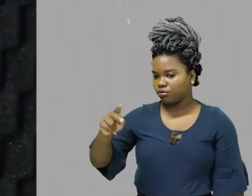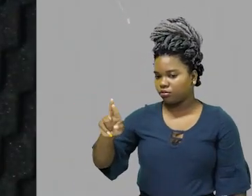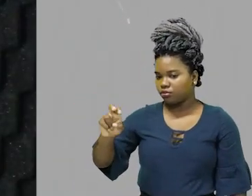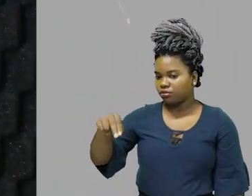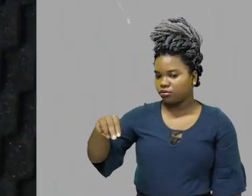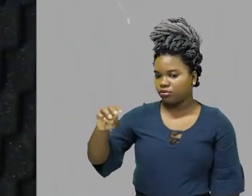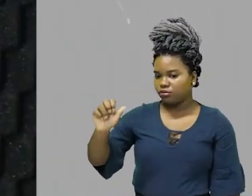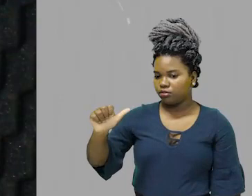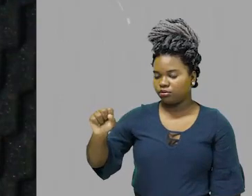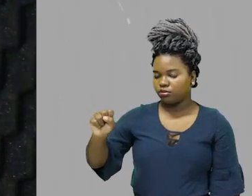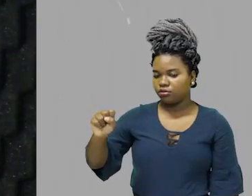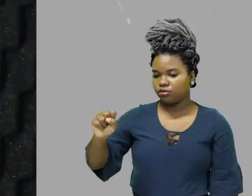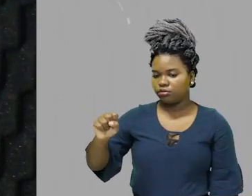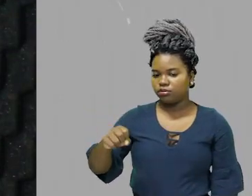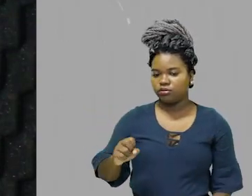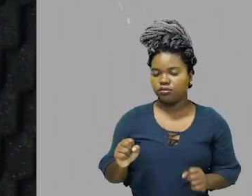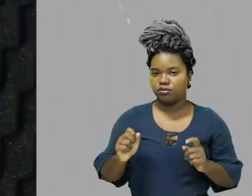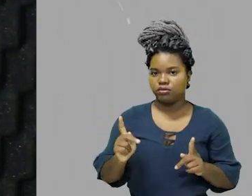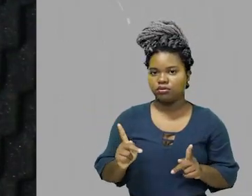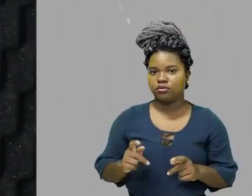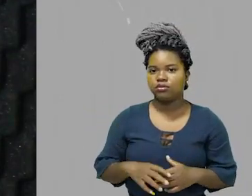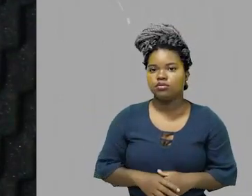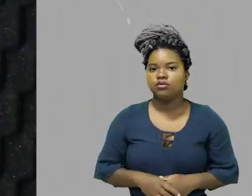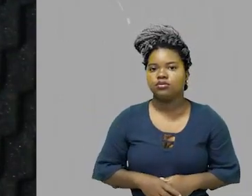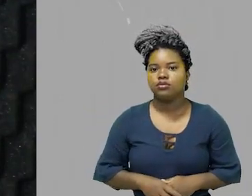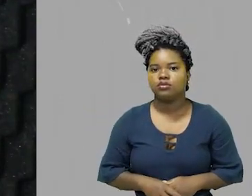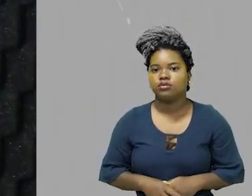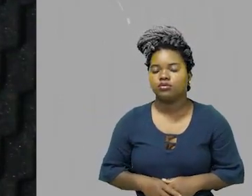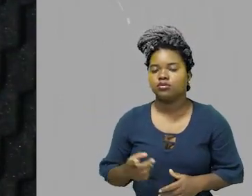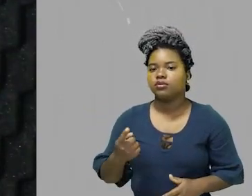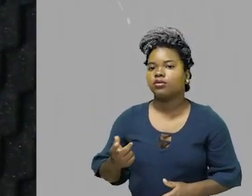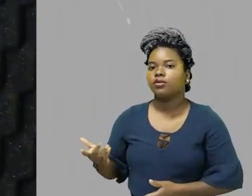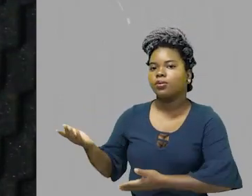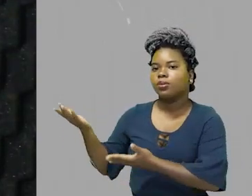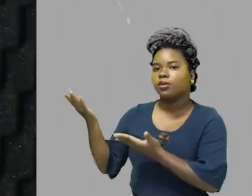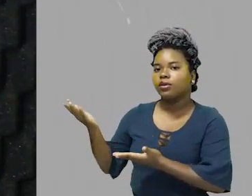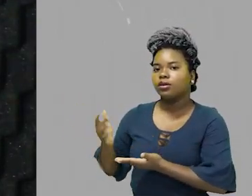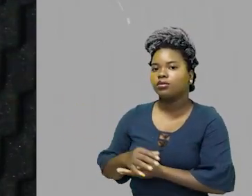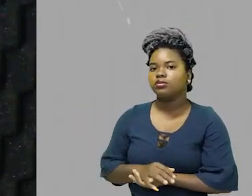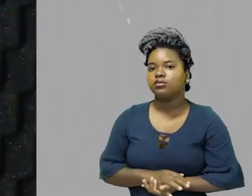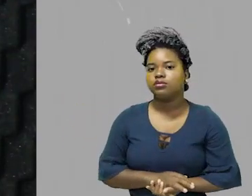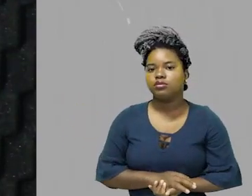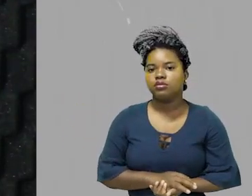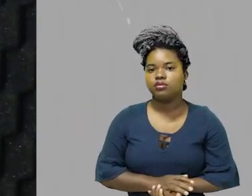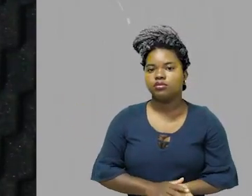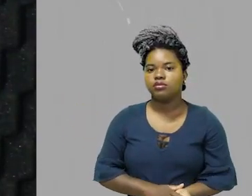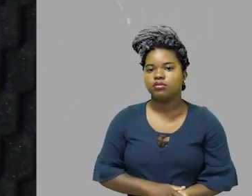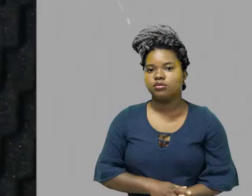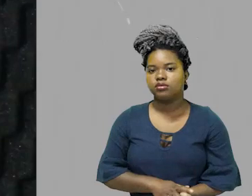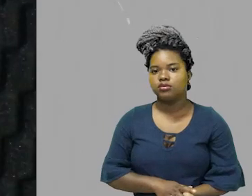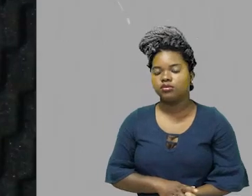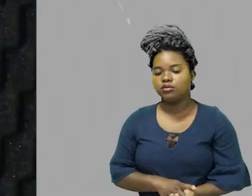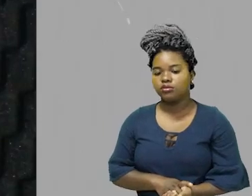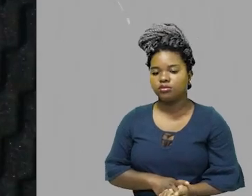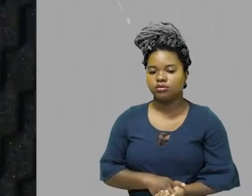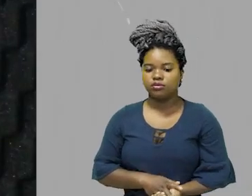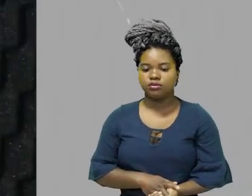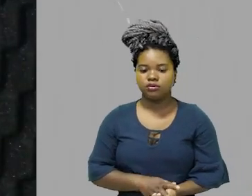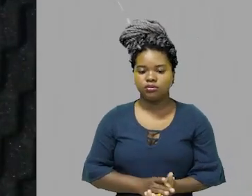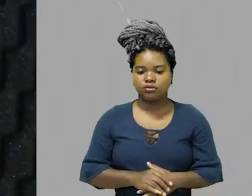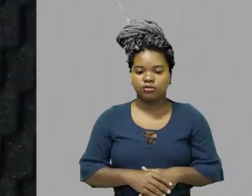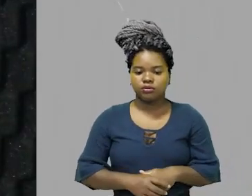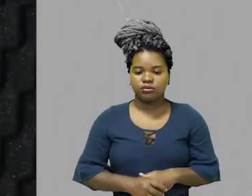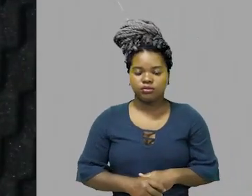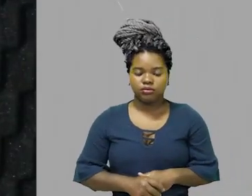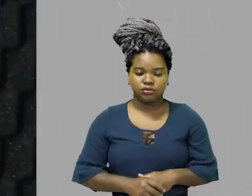de sementes e tubo polínico. A presença de semente, ela surgiu a partir das gimnospermas. A